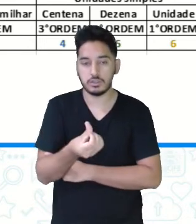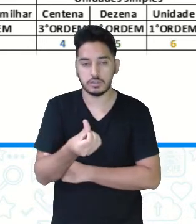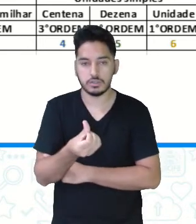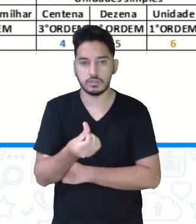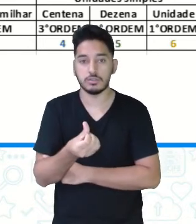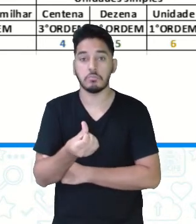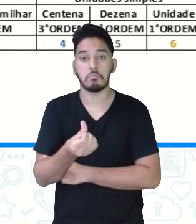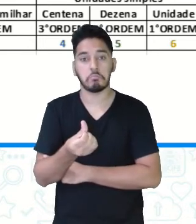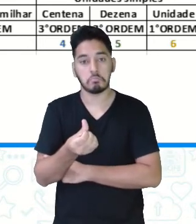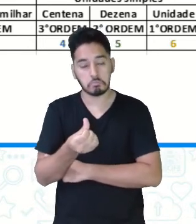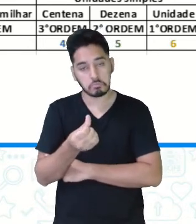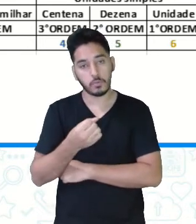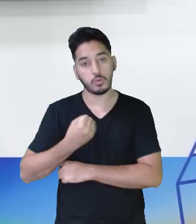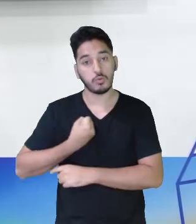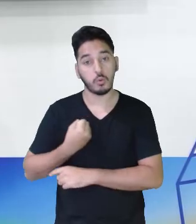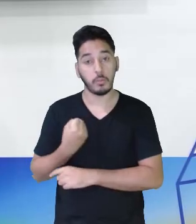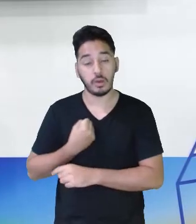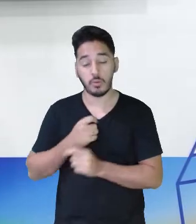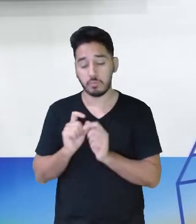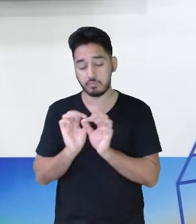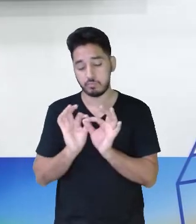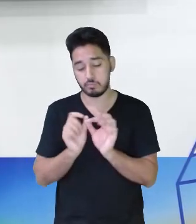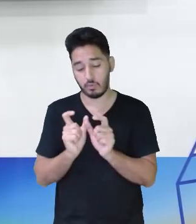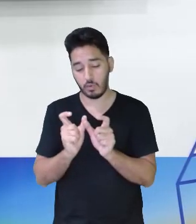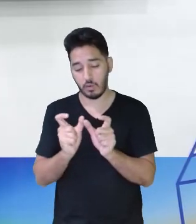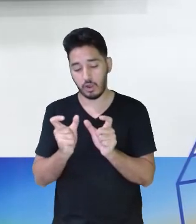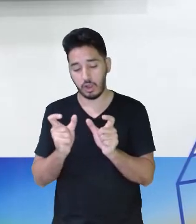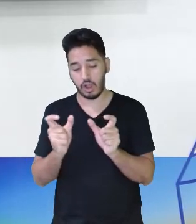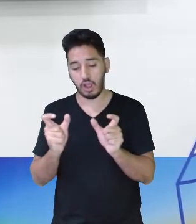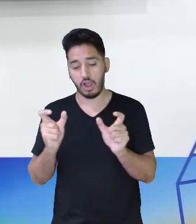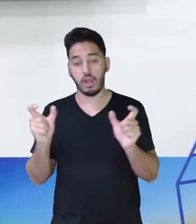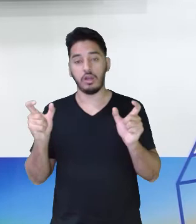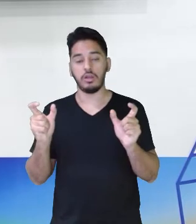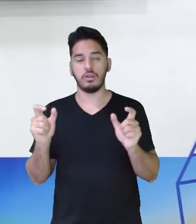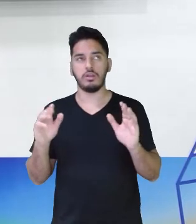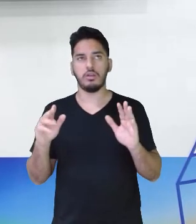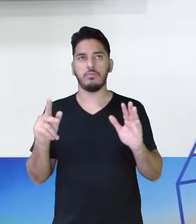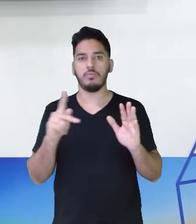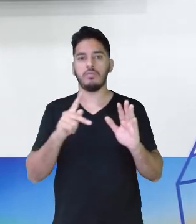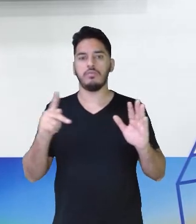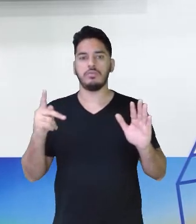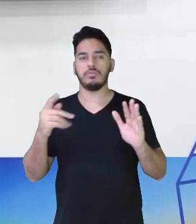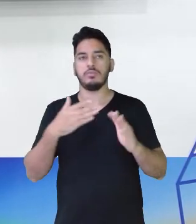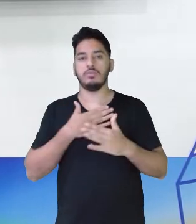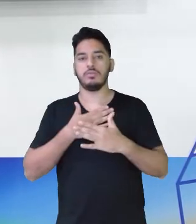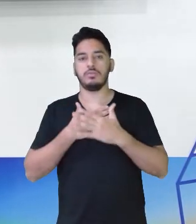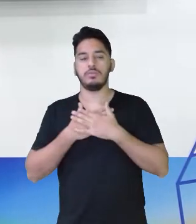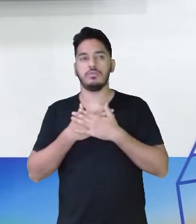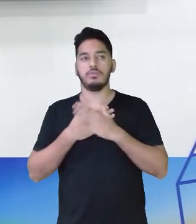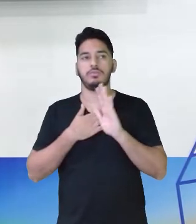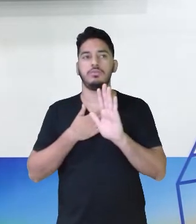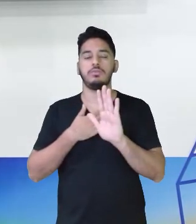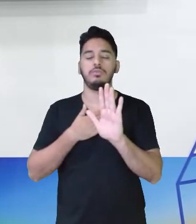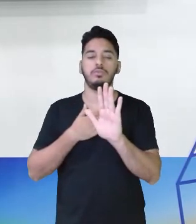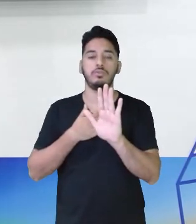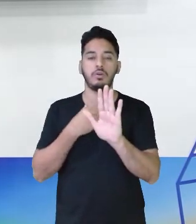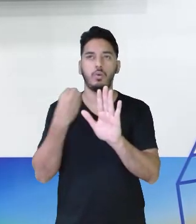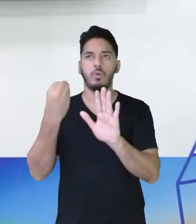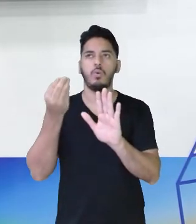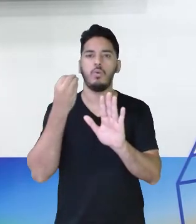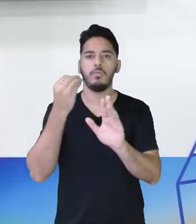5.023.456. Olha que número enorme. Professora, meu Deus do céu, como